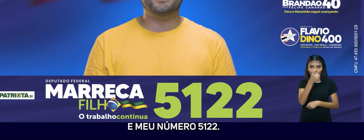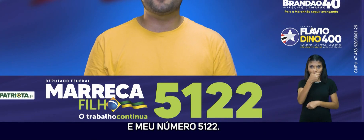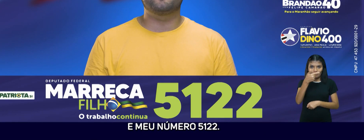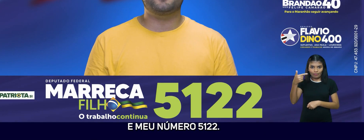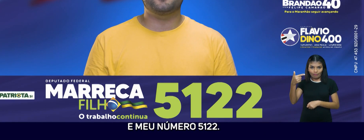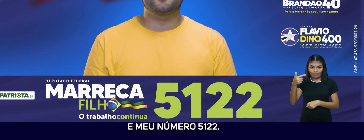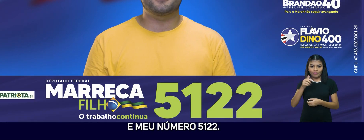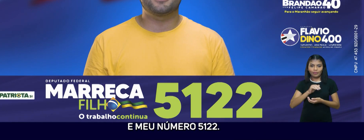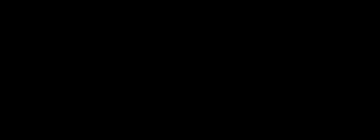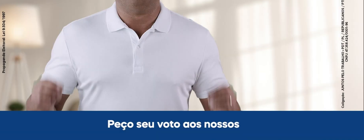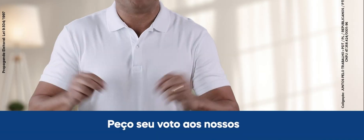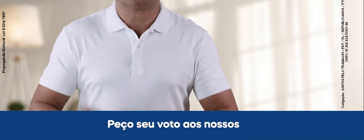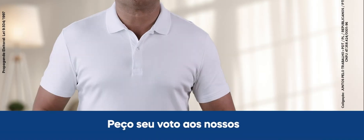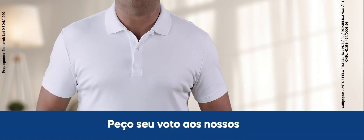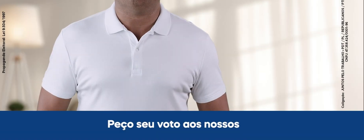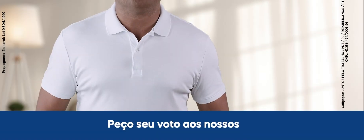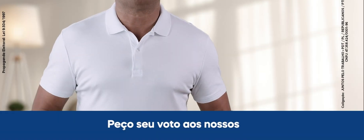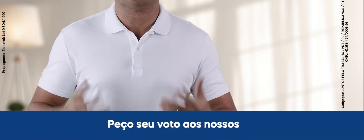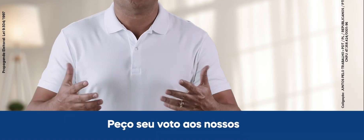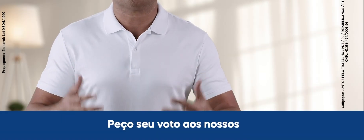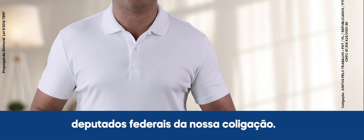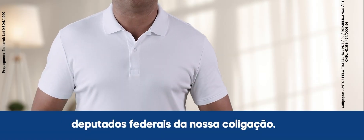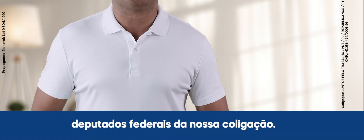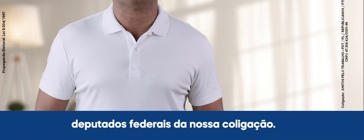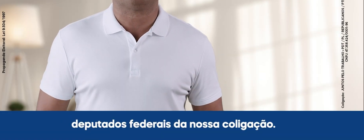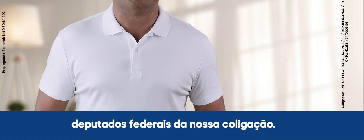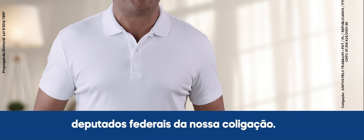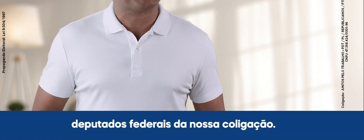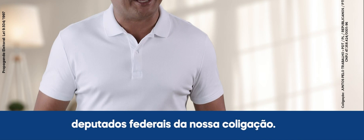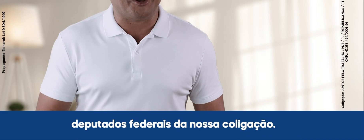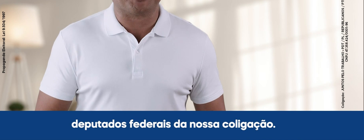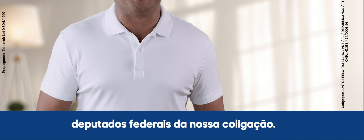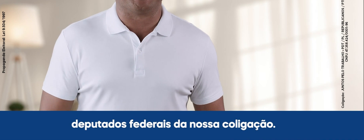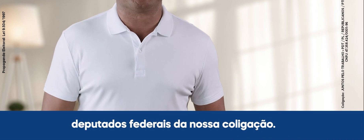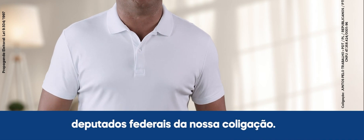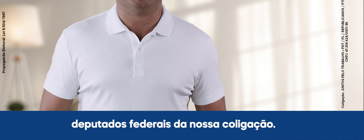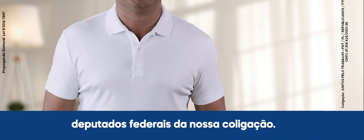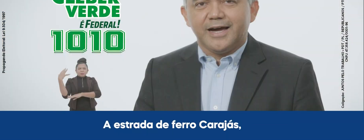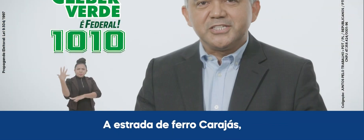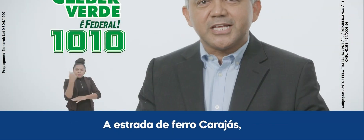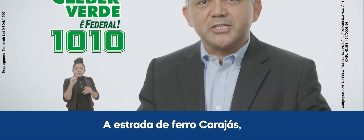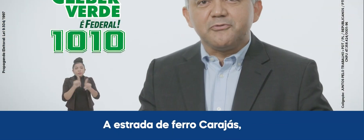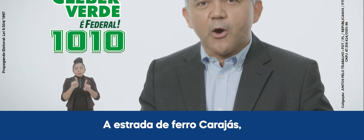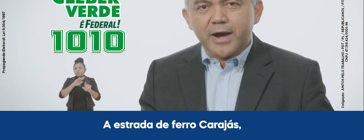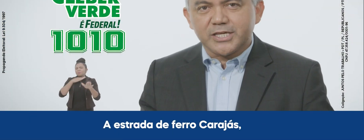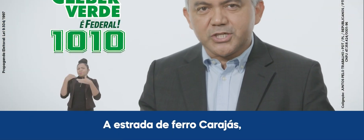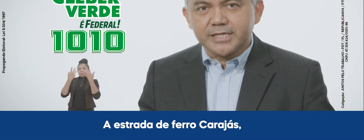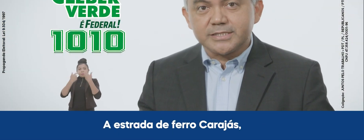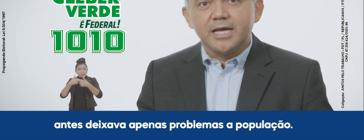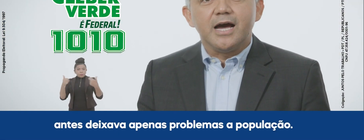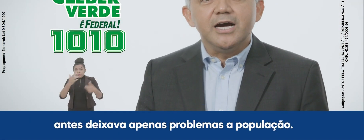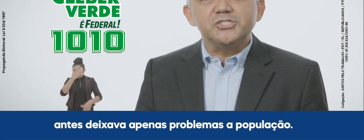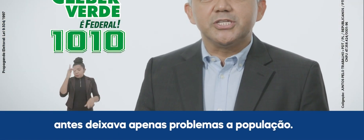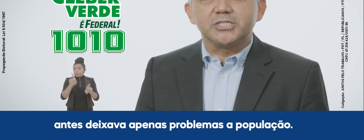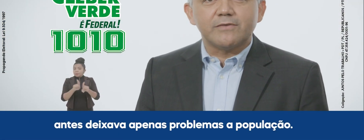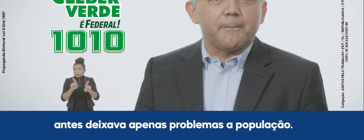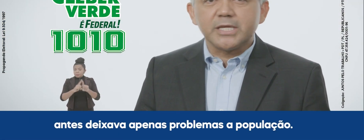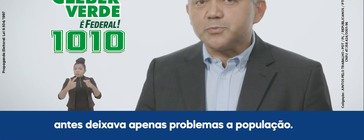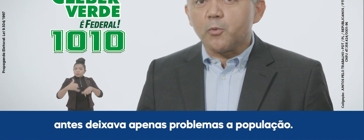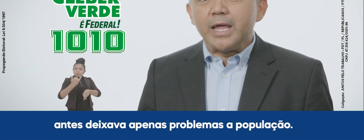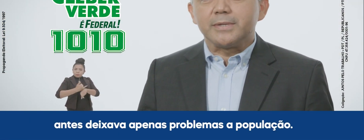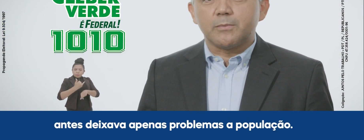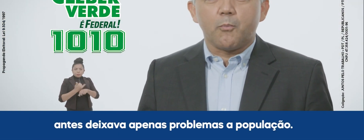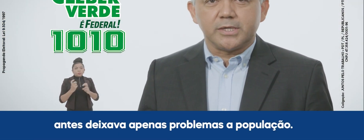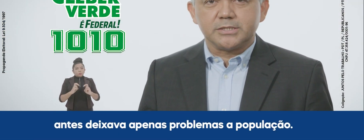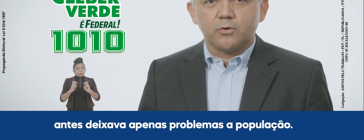é 5122. Peço seu voto aos nossos deputados federais da nossa coligação. A estrada de ferro Carajás antes deixava